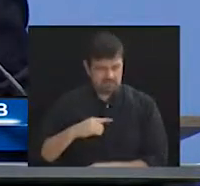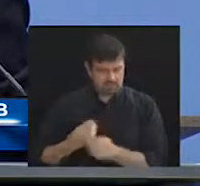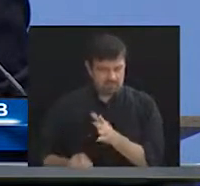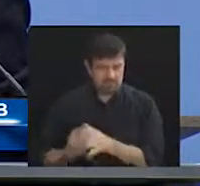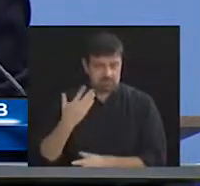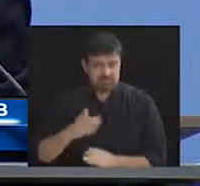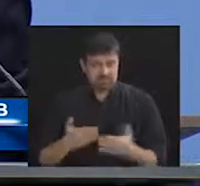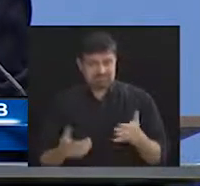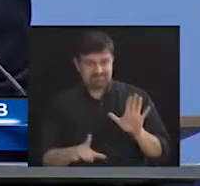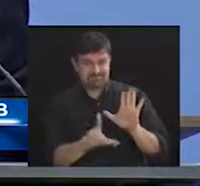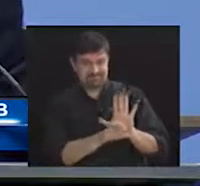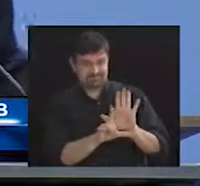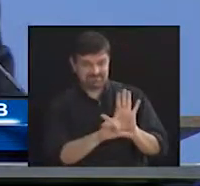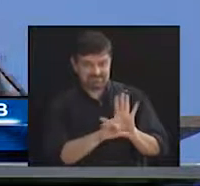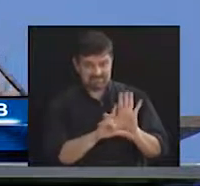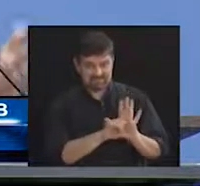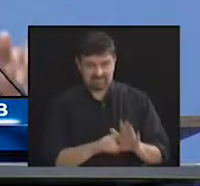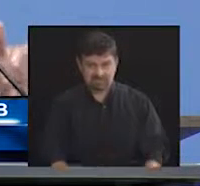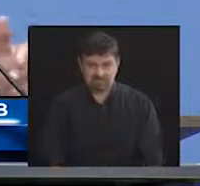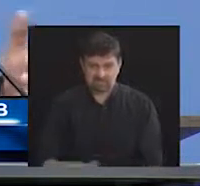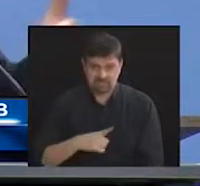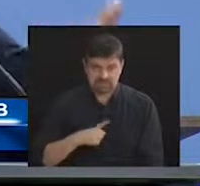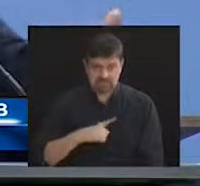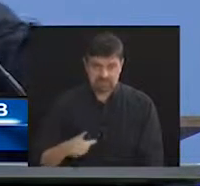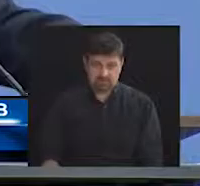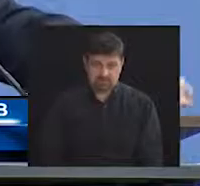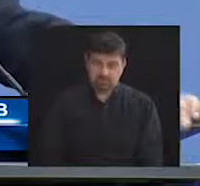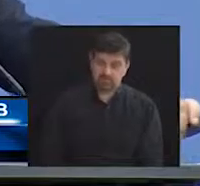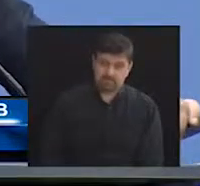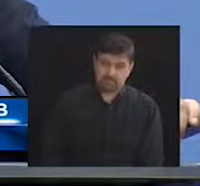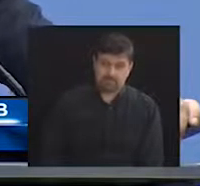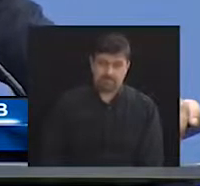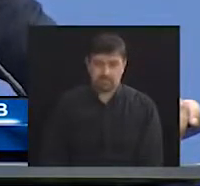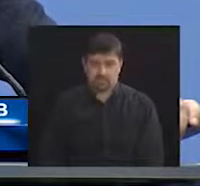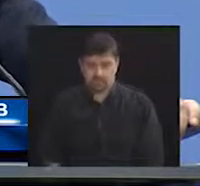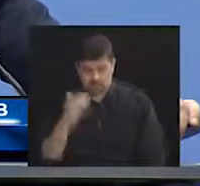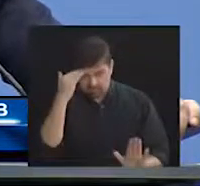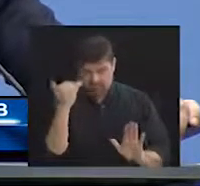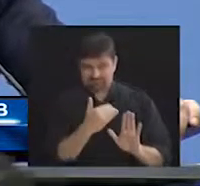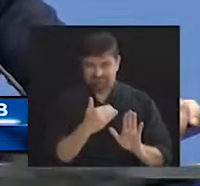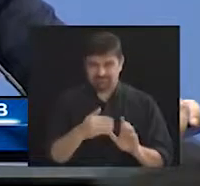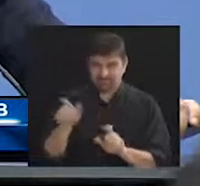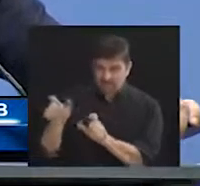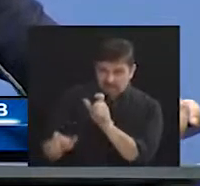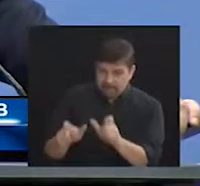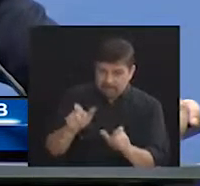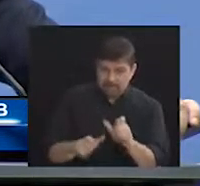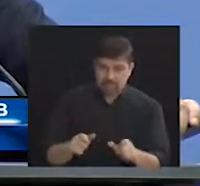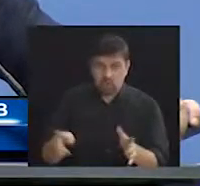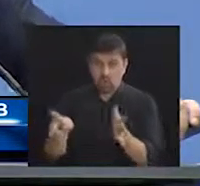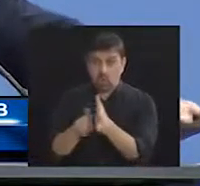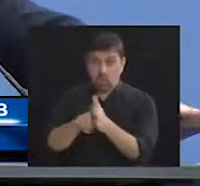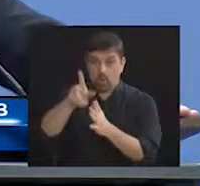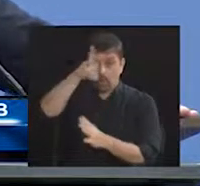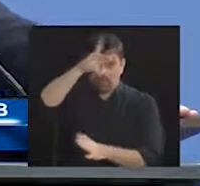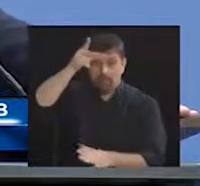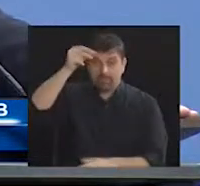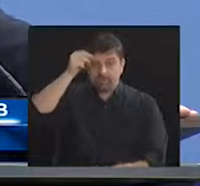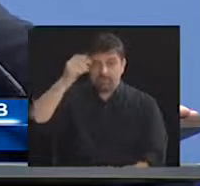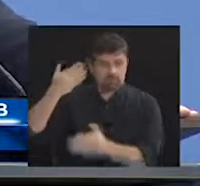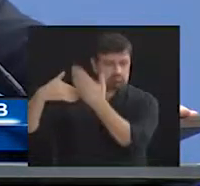a legalidade foi superada e muito muito embora todos argumentasse inclusive o próprio executivo da